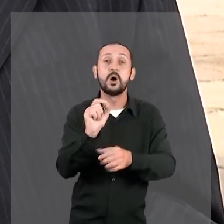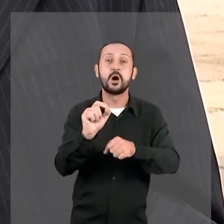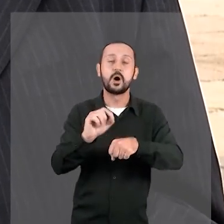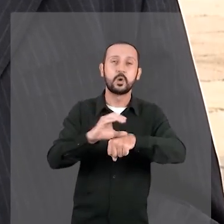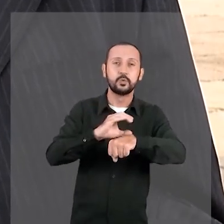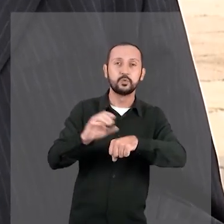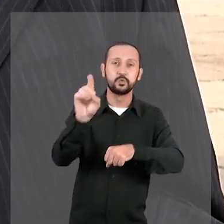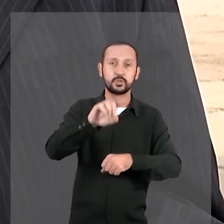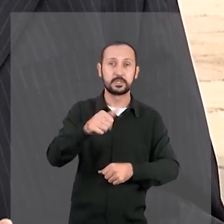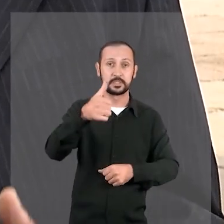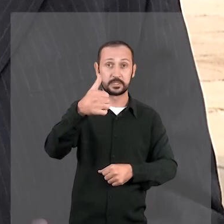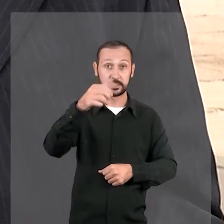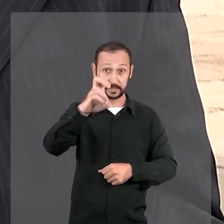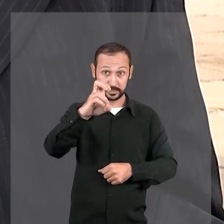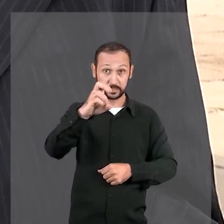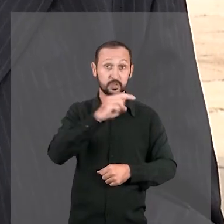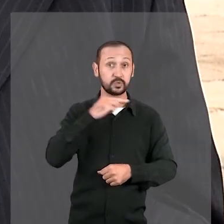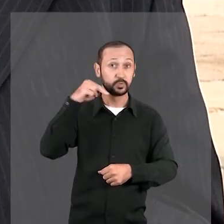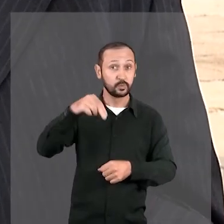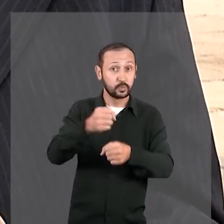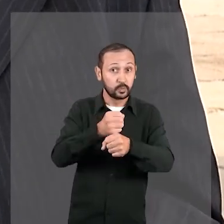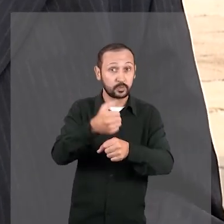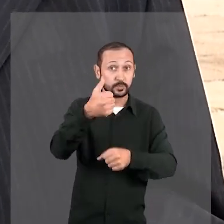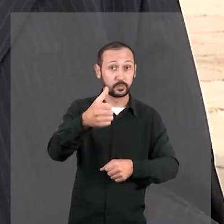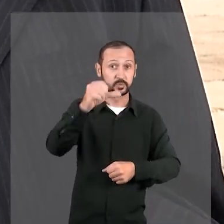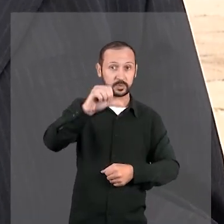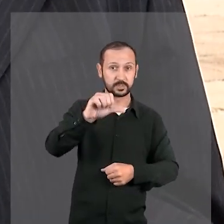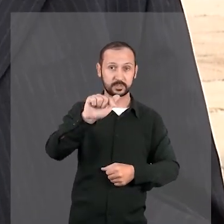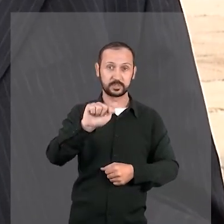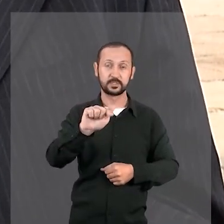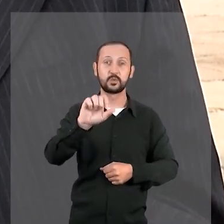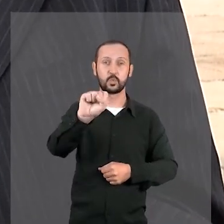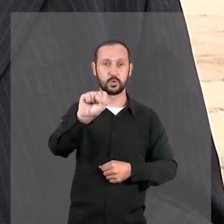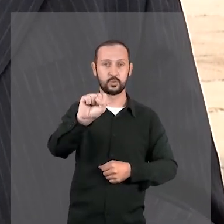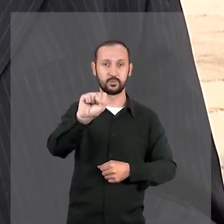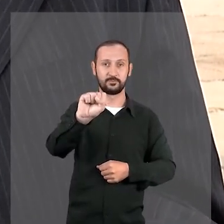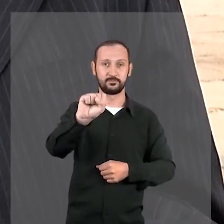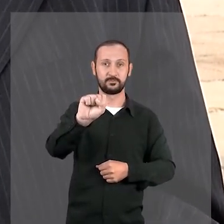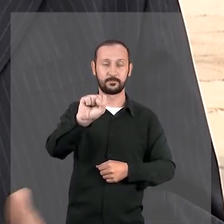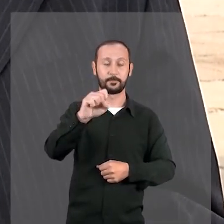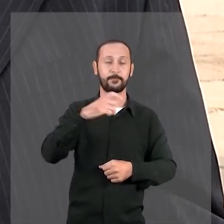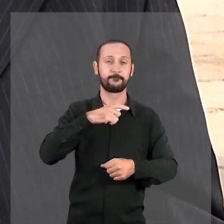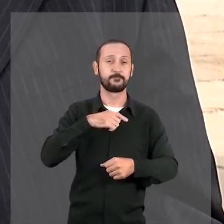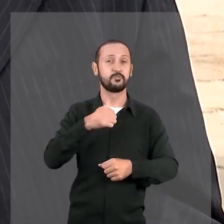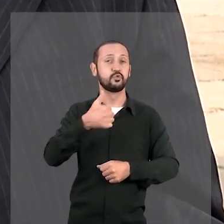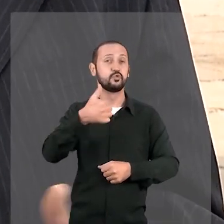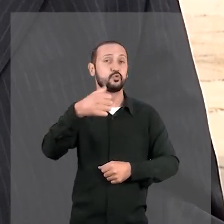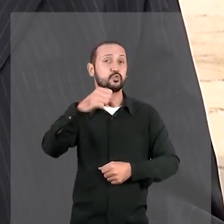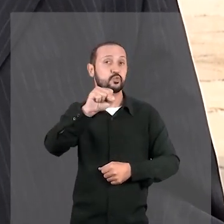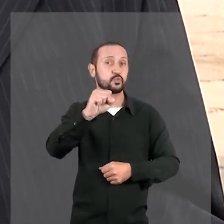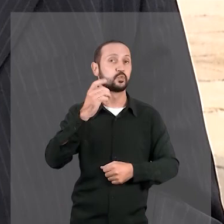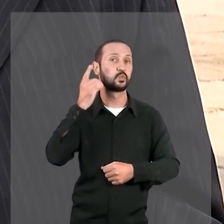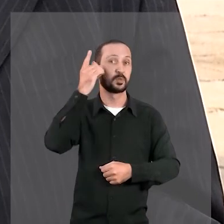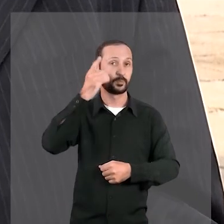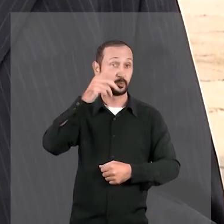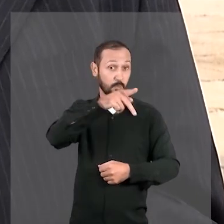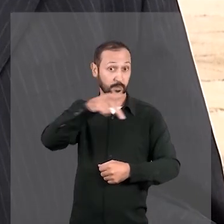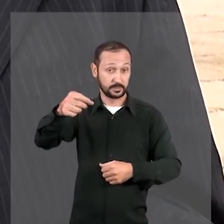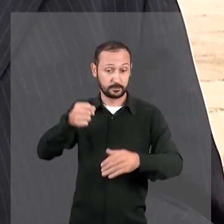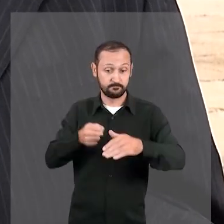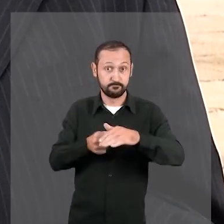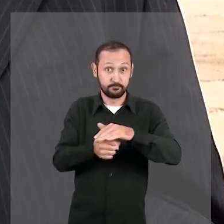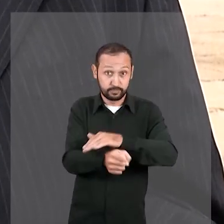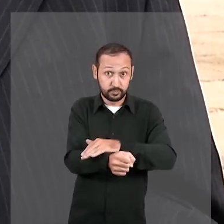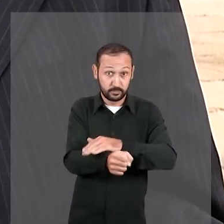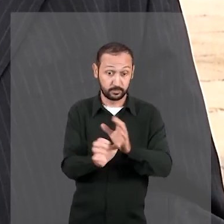que foi eleita no dia 15 de novembro de 1978, com a eleição de 18 deputados